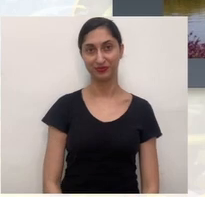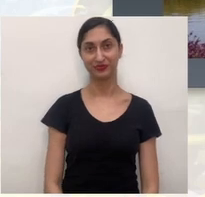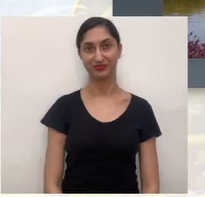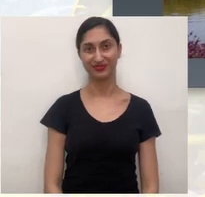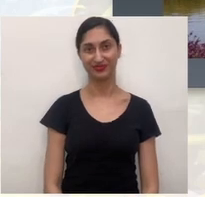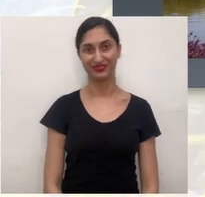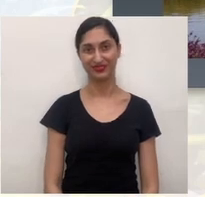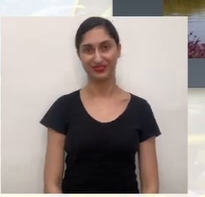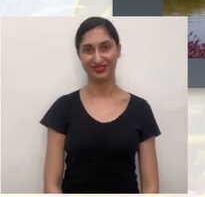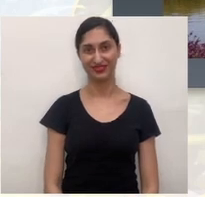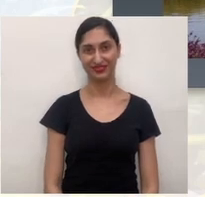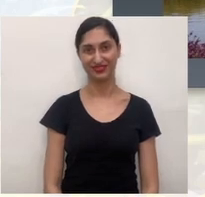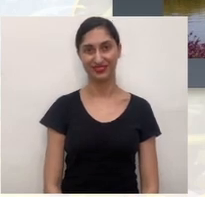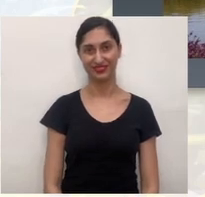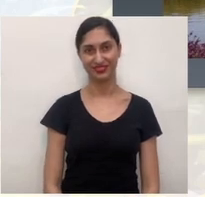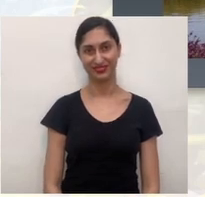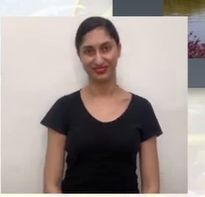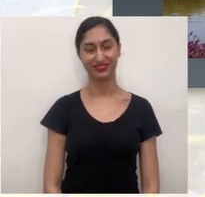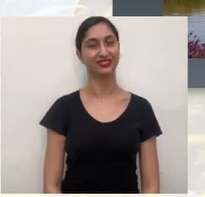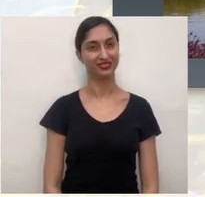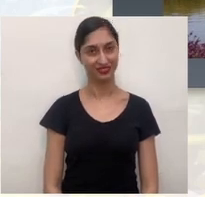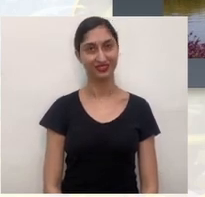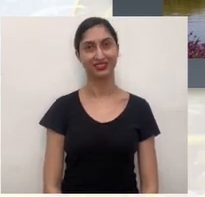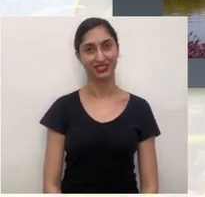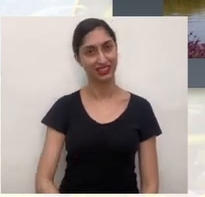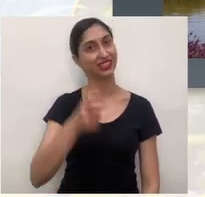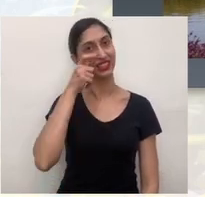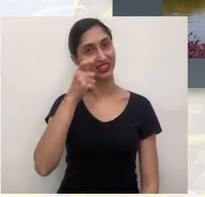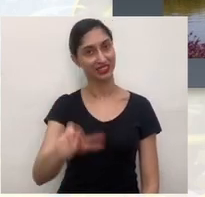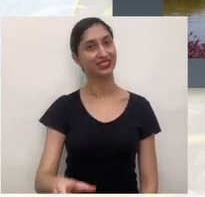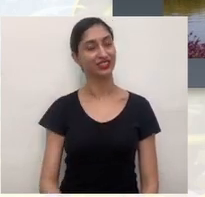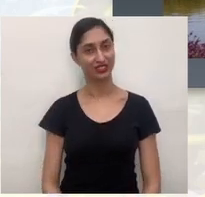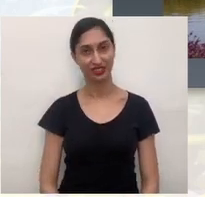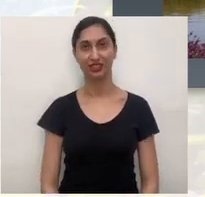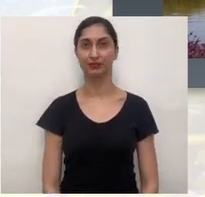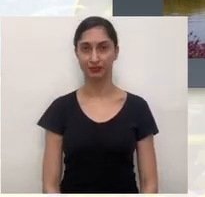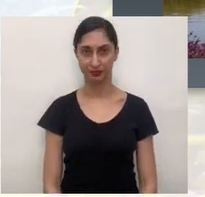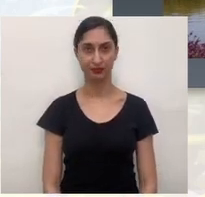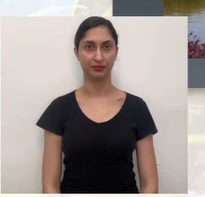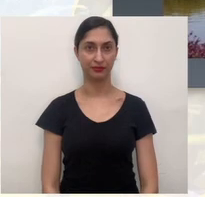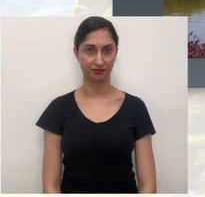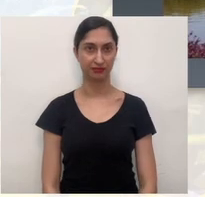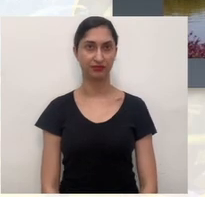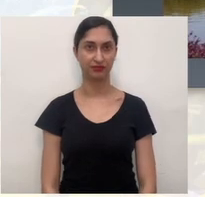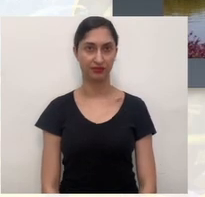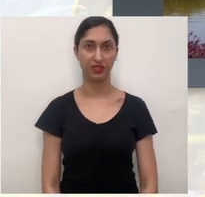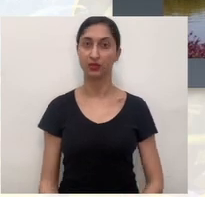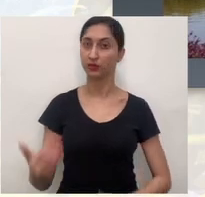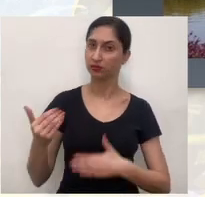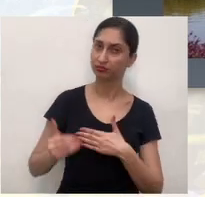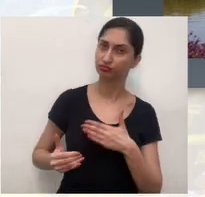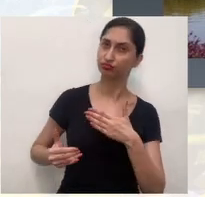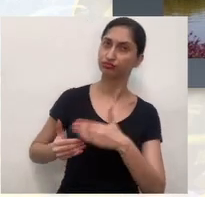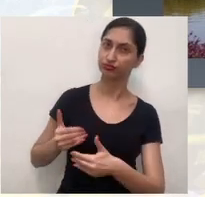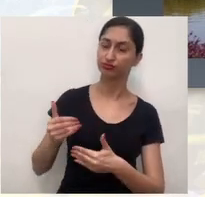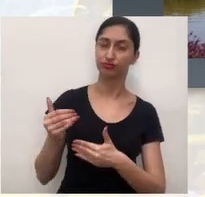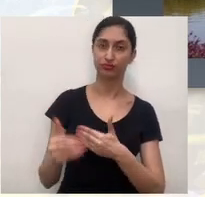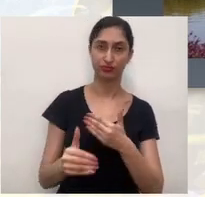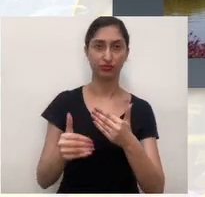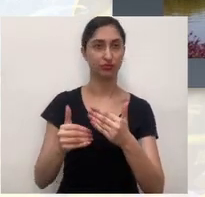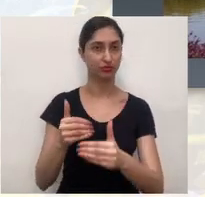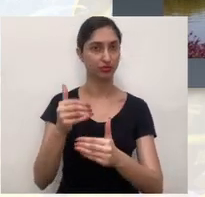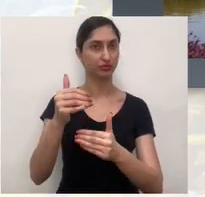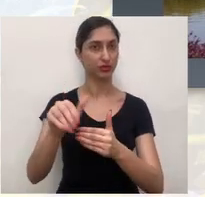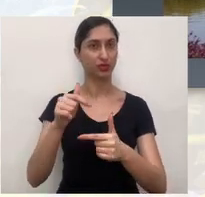né? Em outro ângulo aqui. Então, é interessante ver que isso foi sendo uma evolução no trabalho de Burle